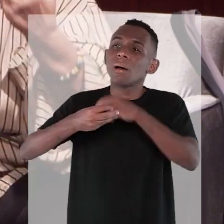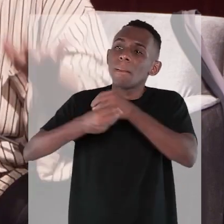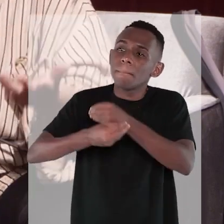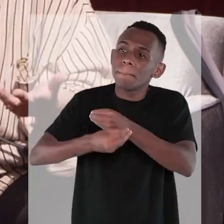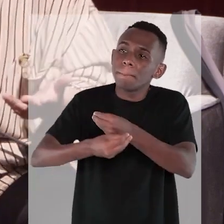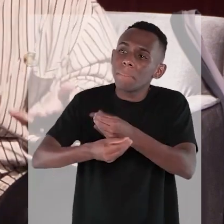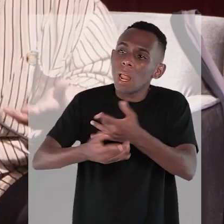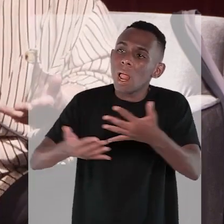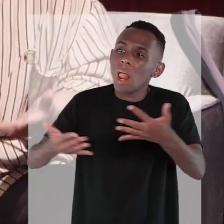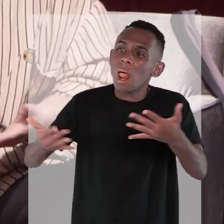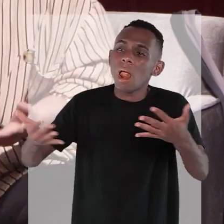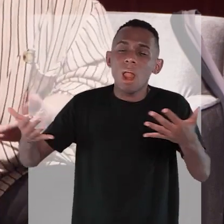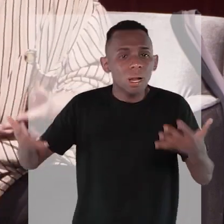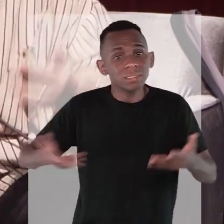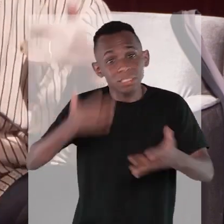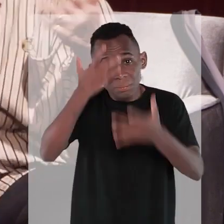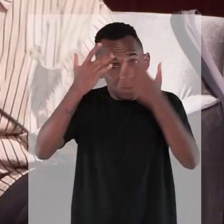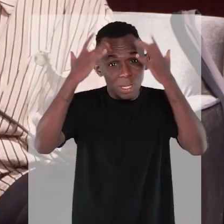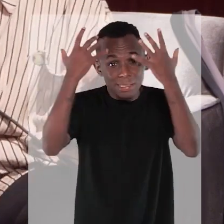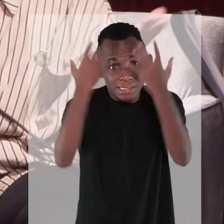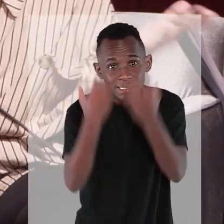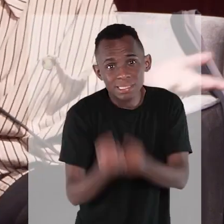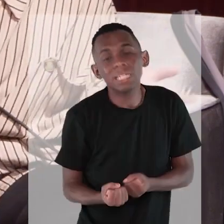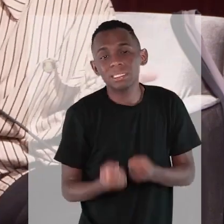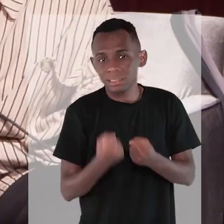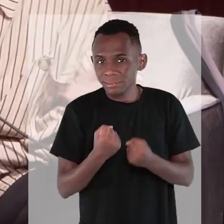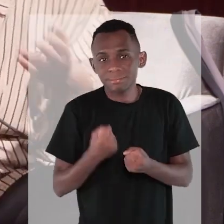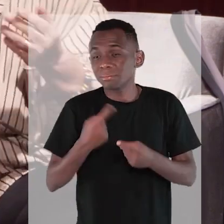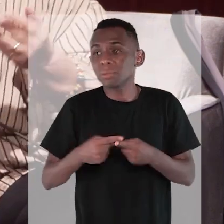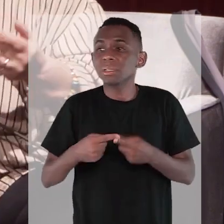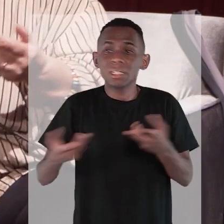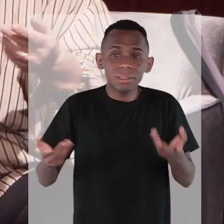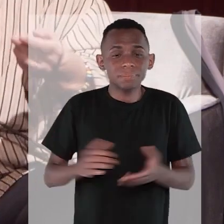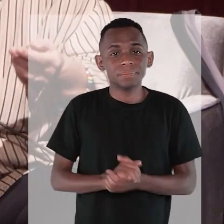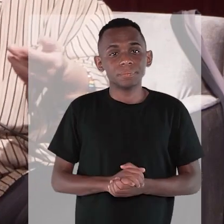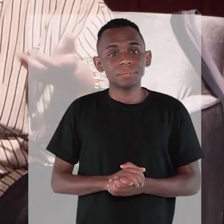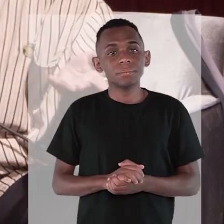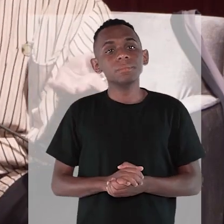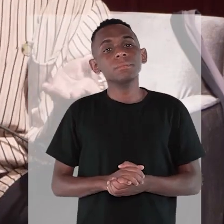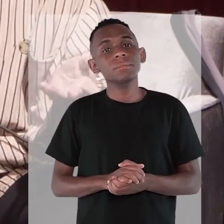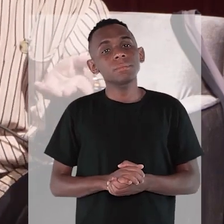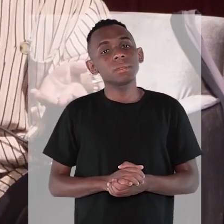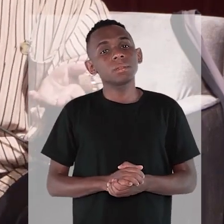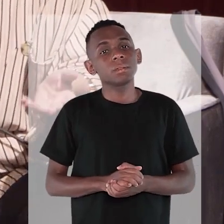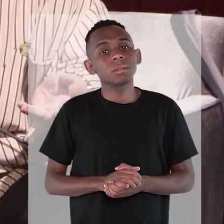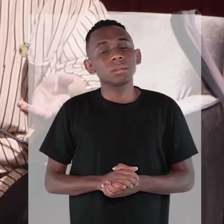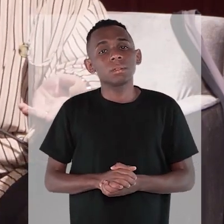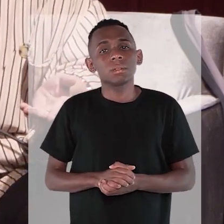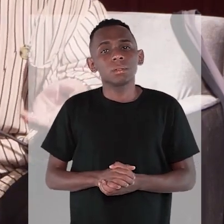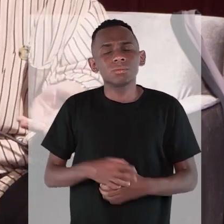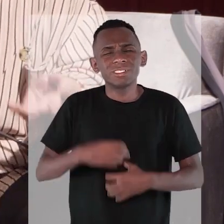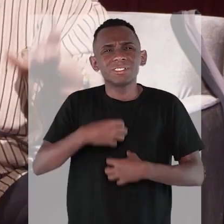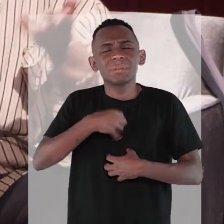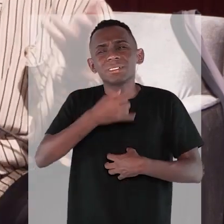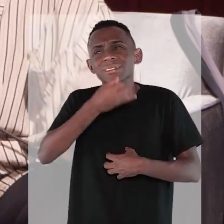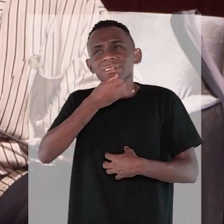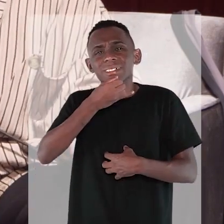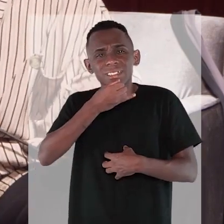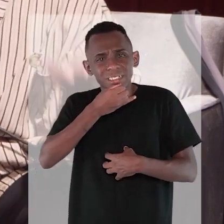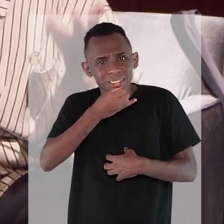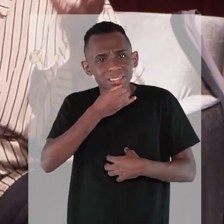da racionalidade, mas do que eu roubei, lógico, dos teóricos, os afetos tristes, né?